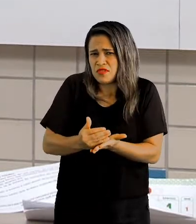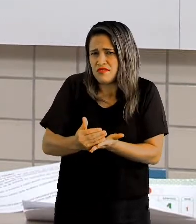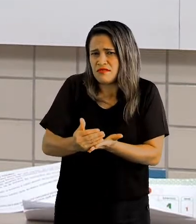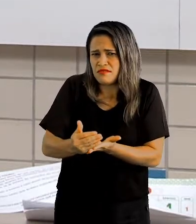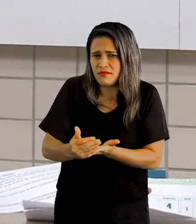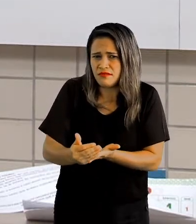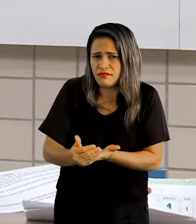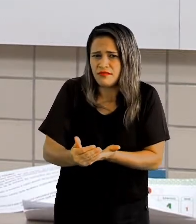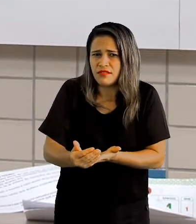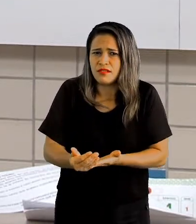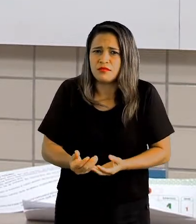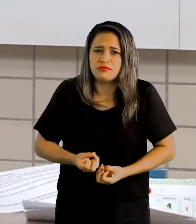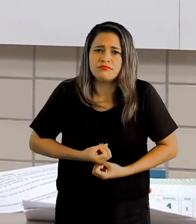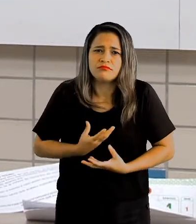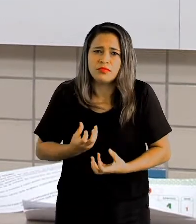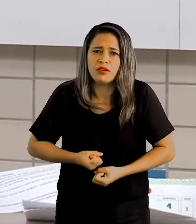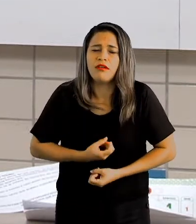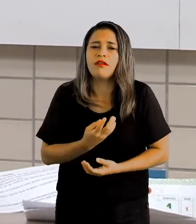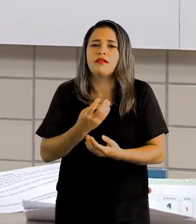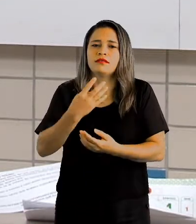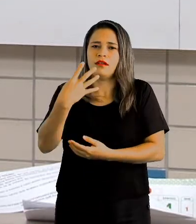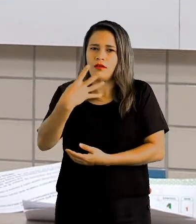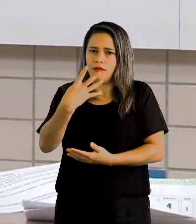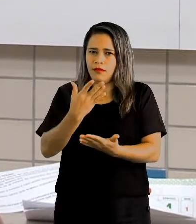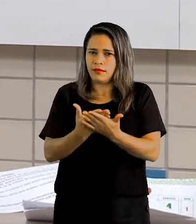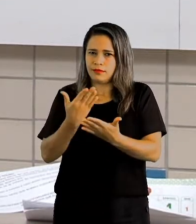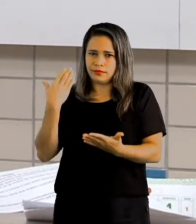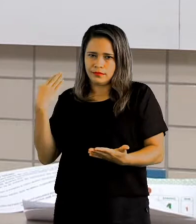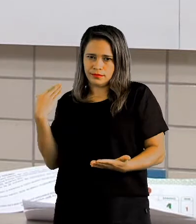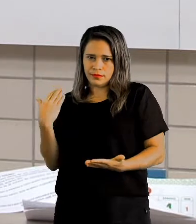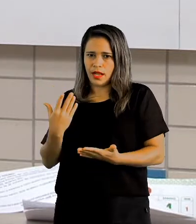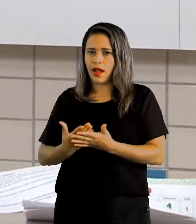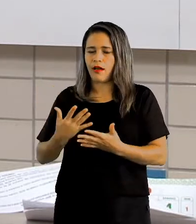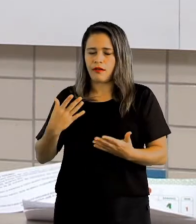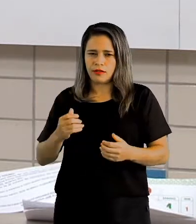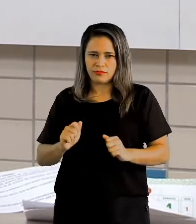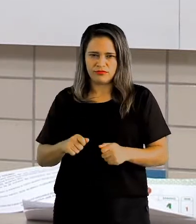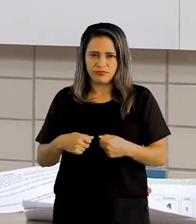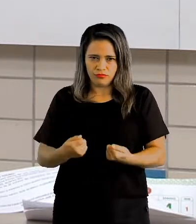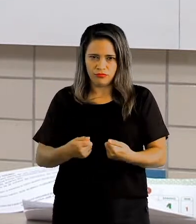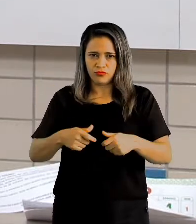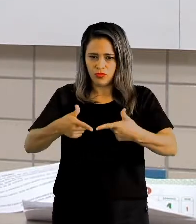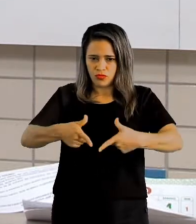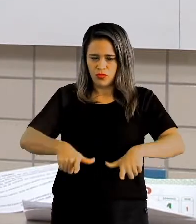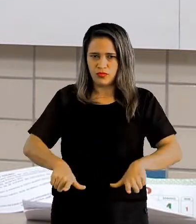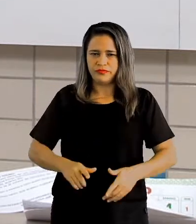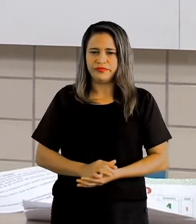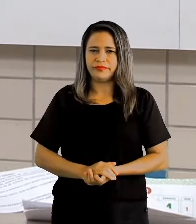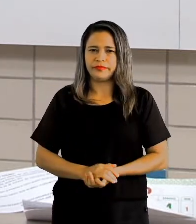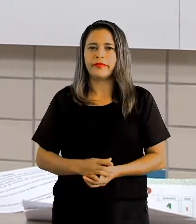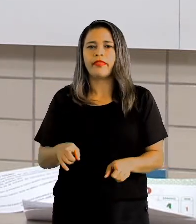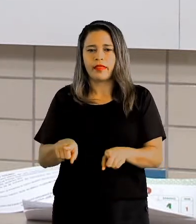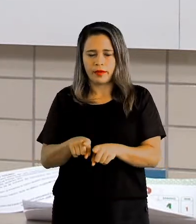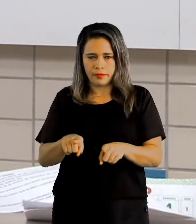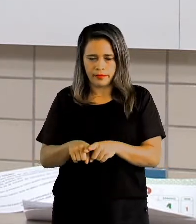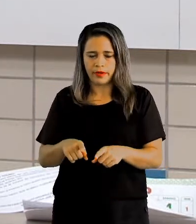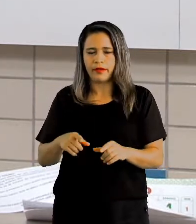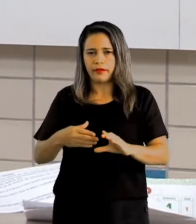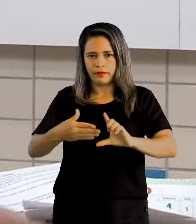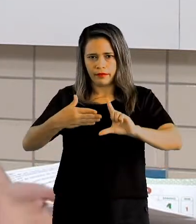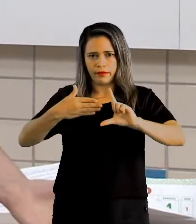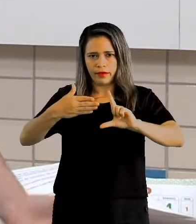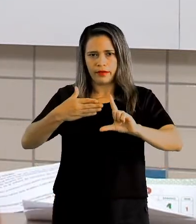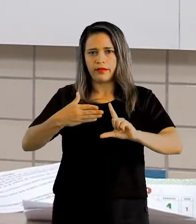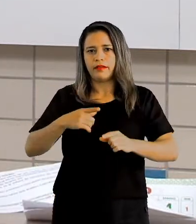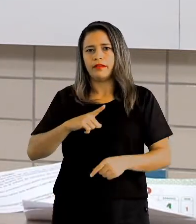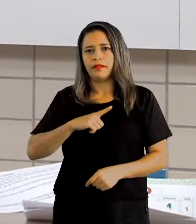na 4ª aula, e nós vamos reforçar um pouquinho o que é o poema. Também vai estar disponível ele impresso para vocês,